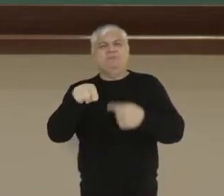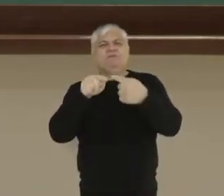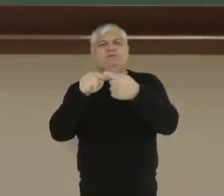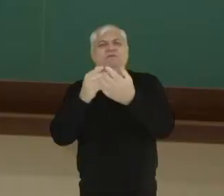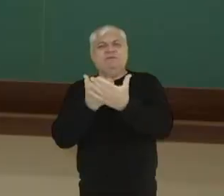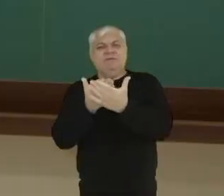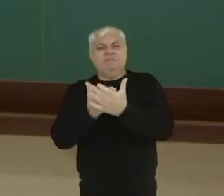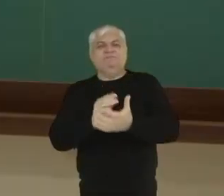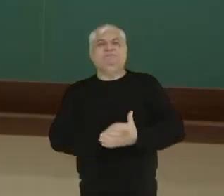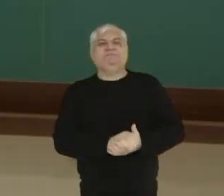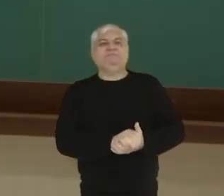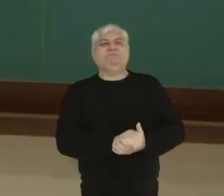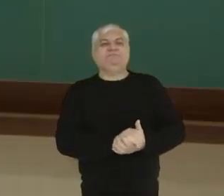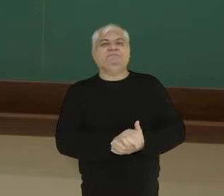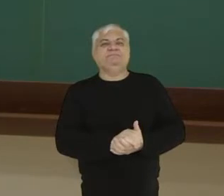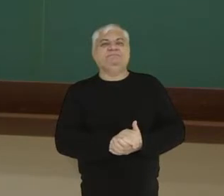hoje.